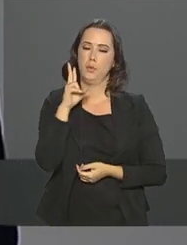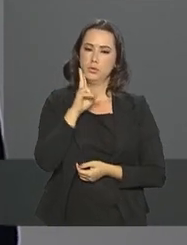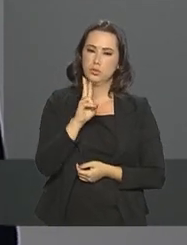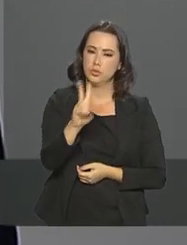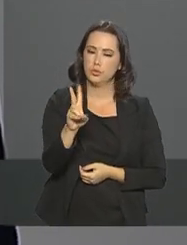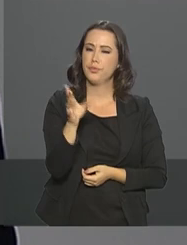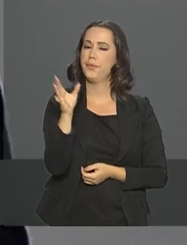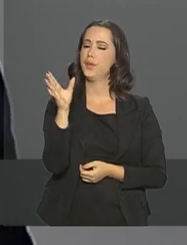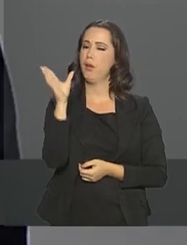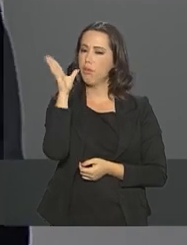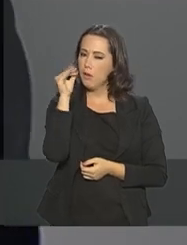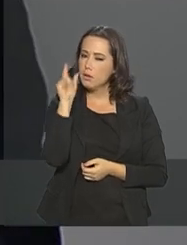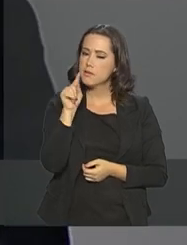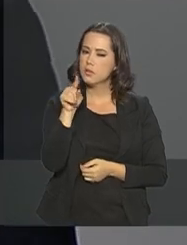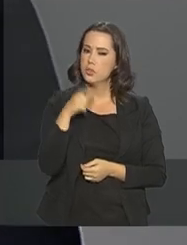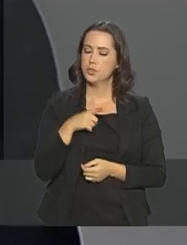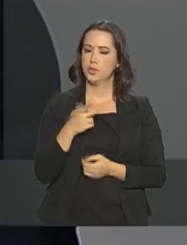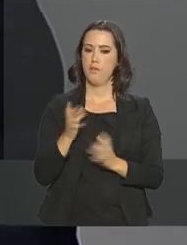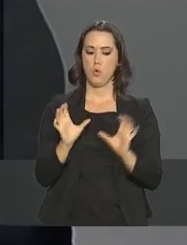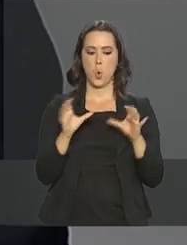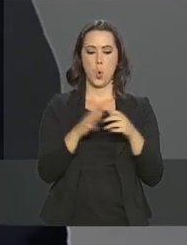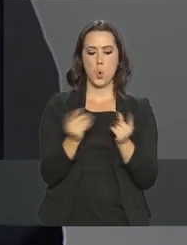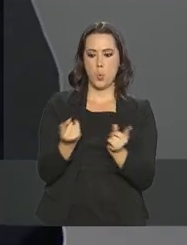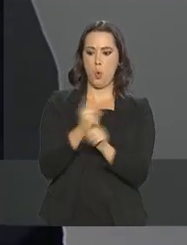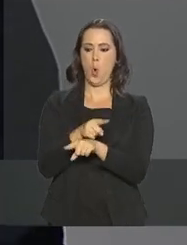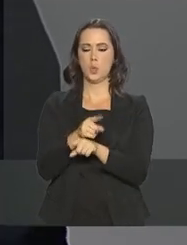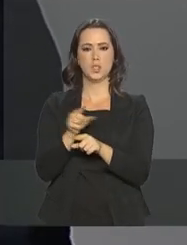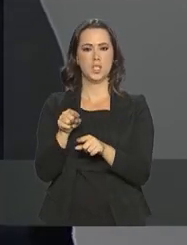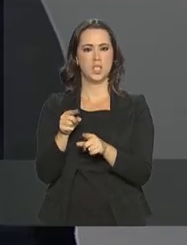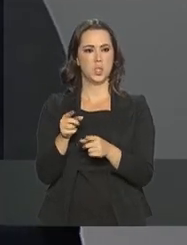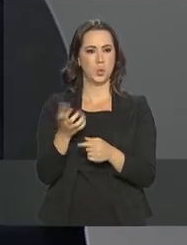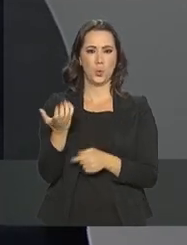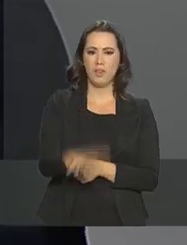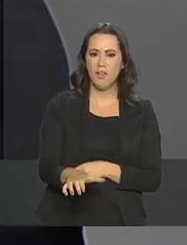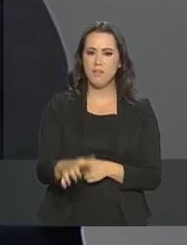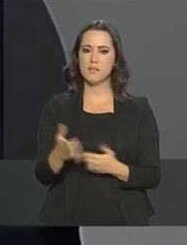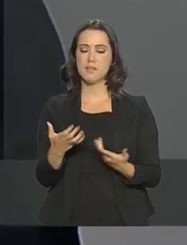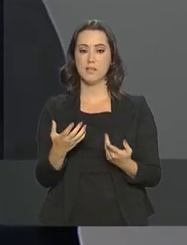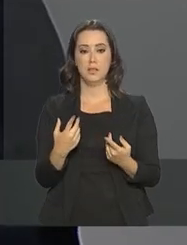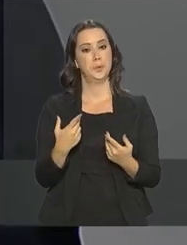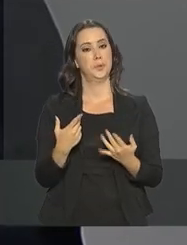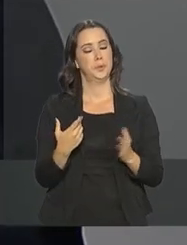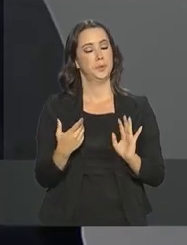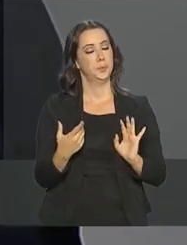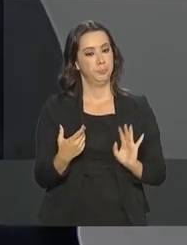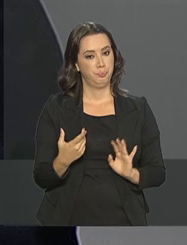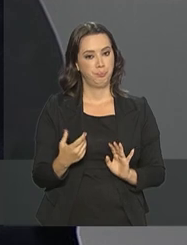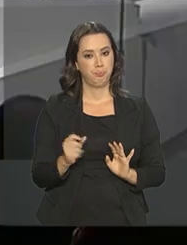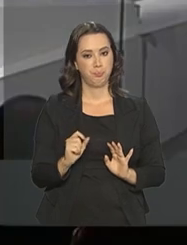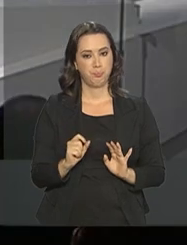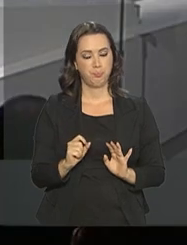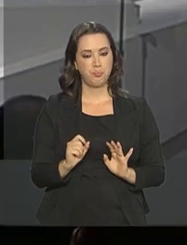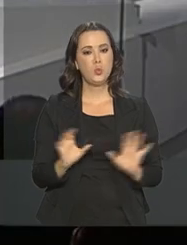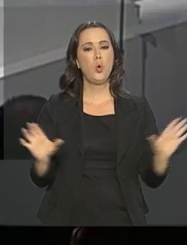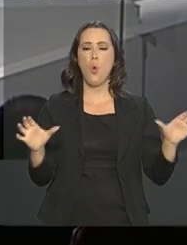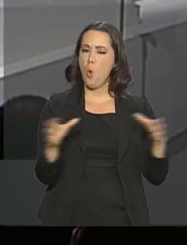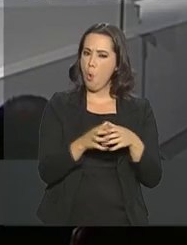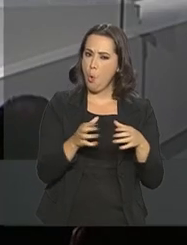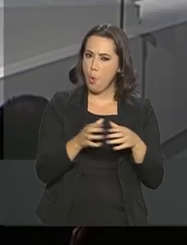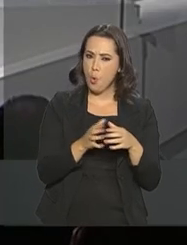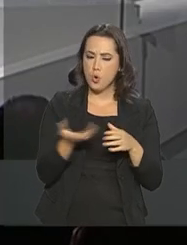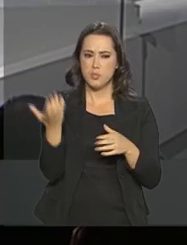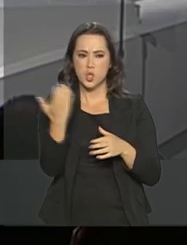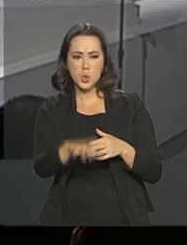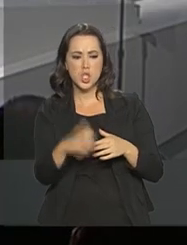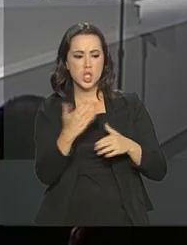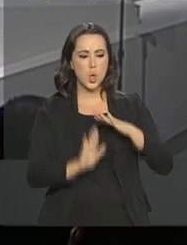interessante uma grande oposição na partilha não é amigos todos na grande oposição o teto dos gastos